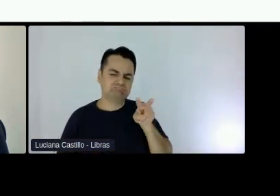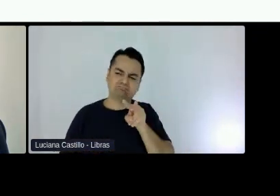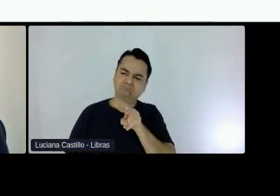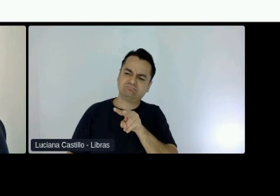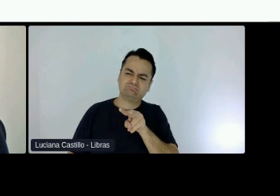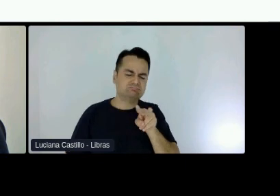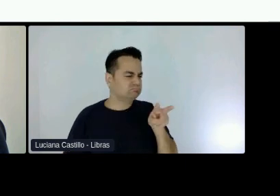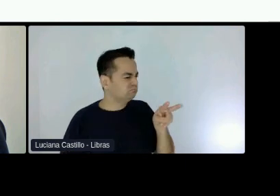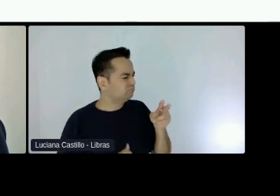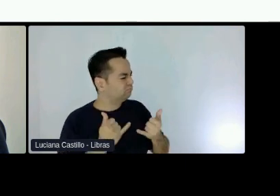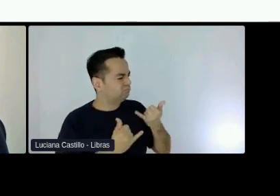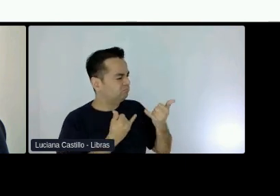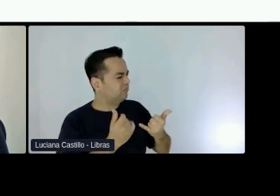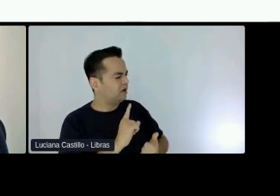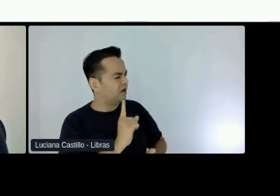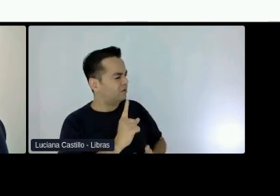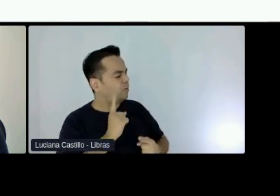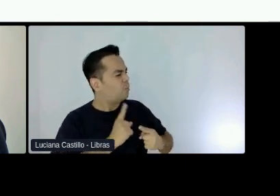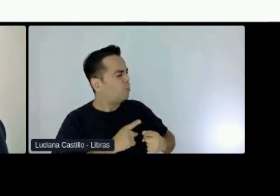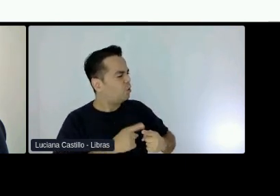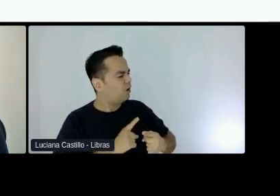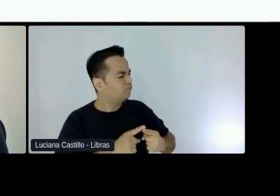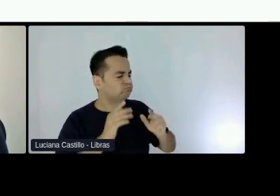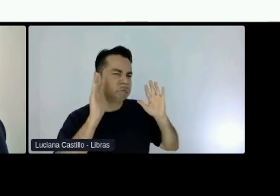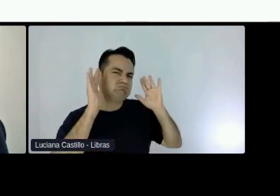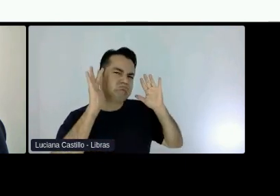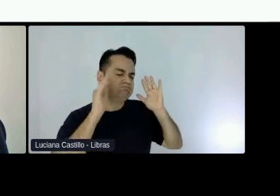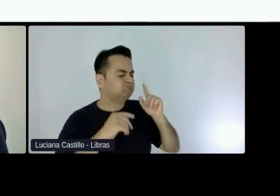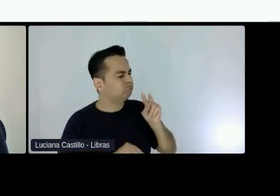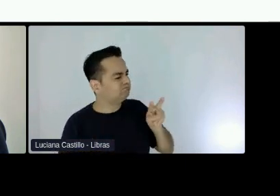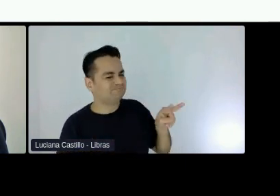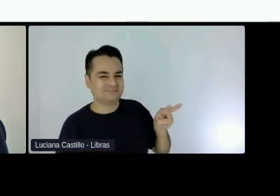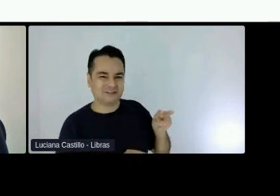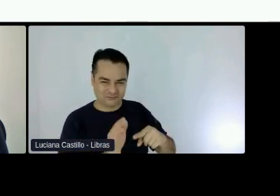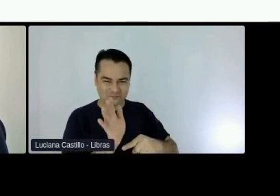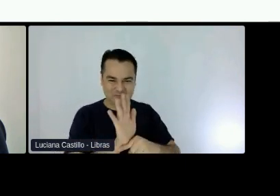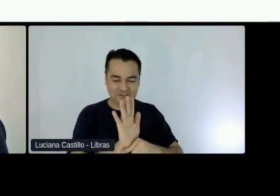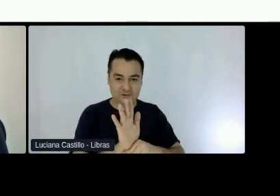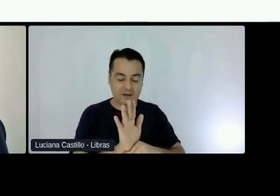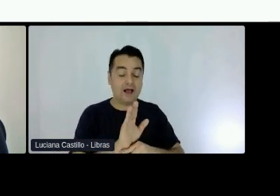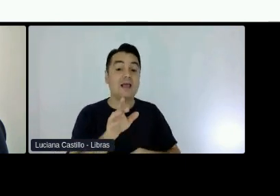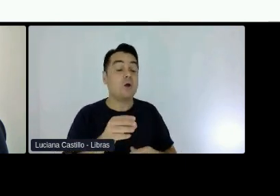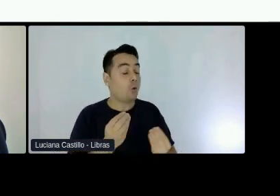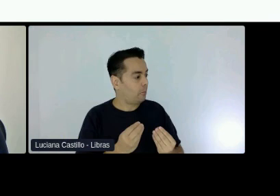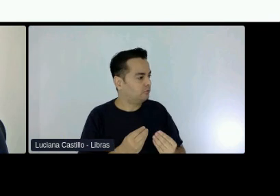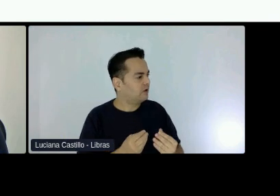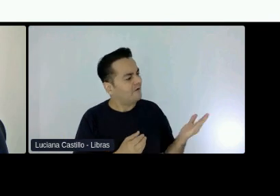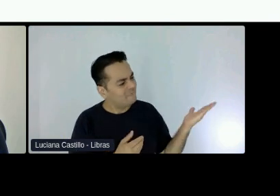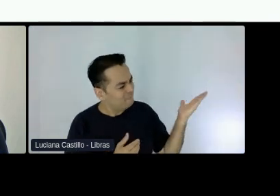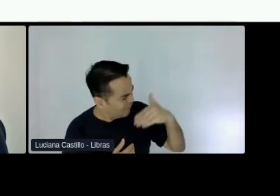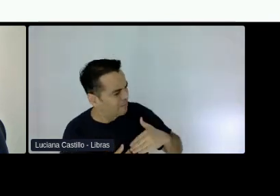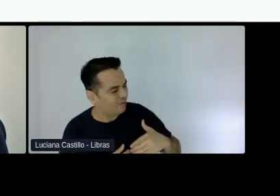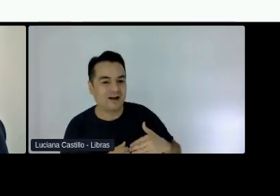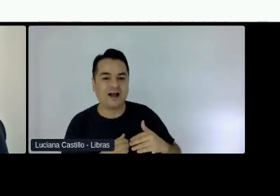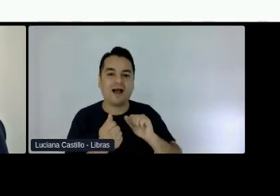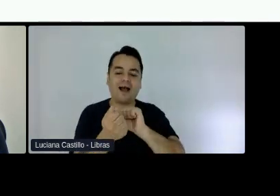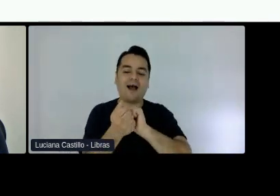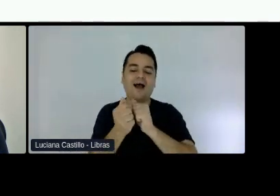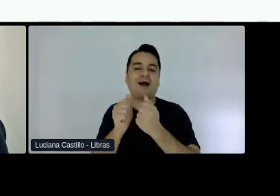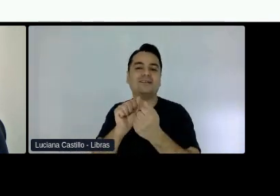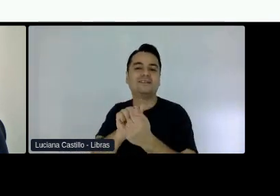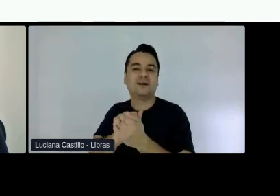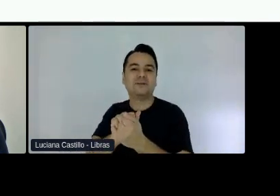não tá jogando, não tá brincando, por que ela não tá? E aí ela adapta a brincadeira do basquete. Ela